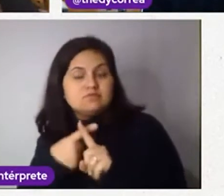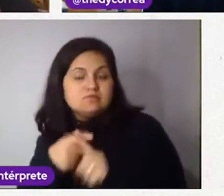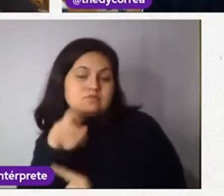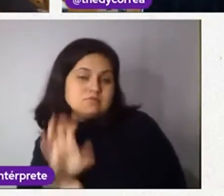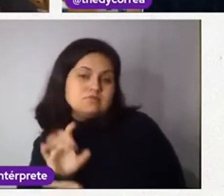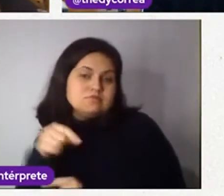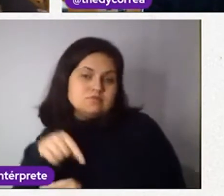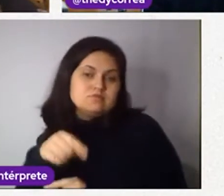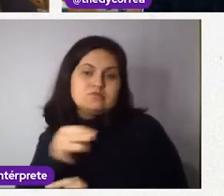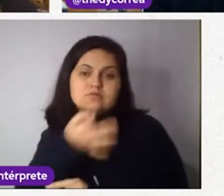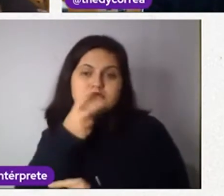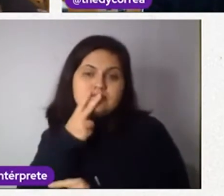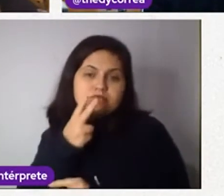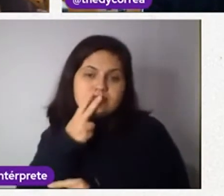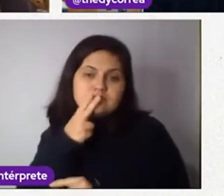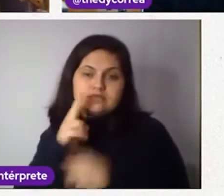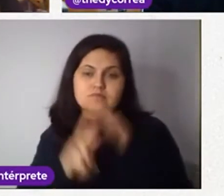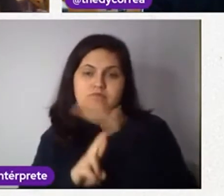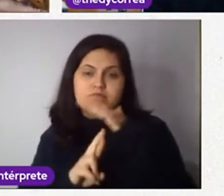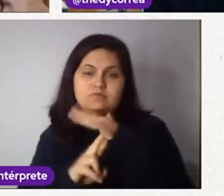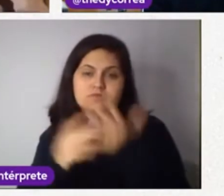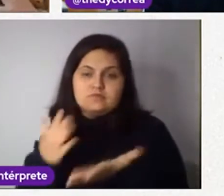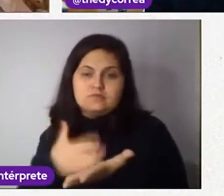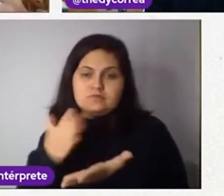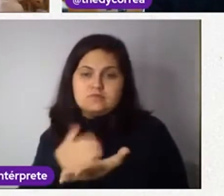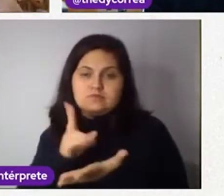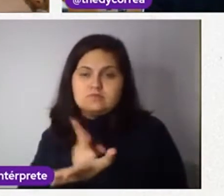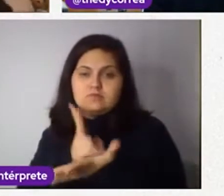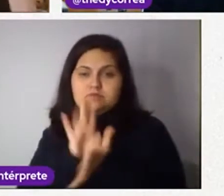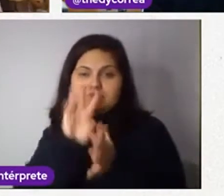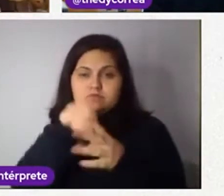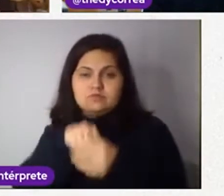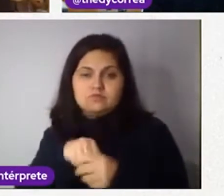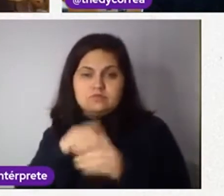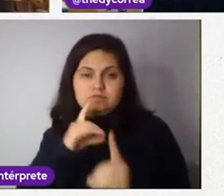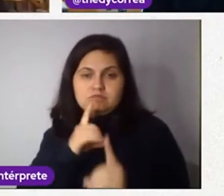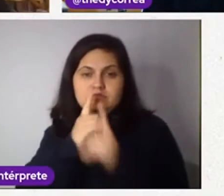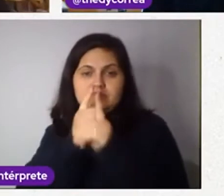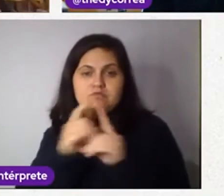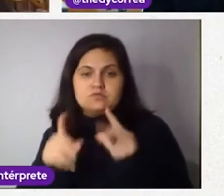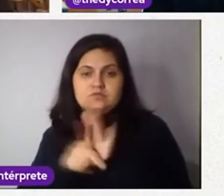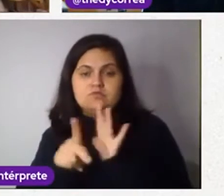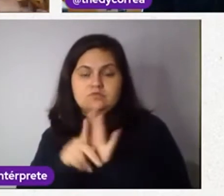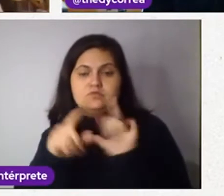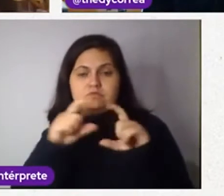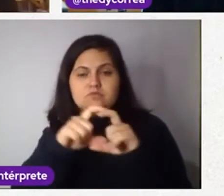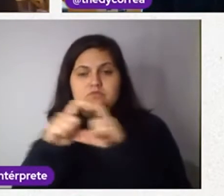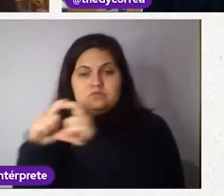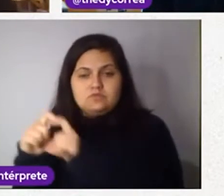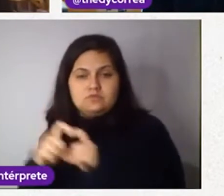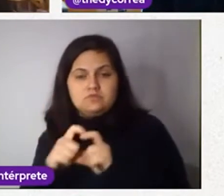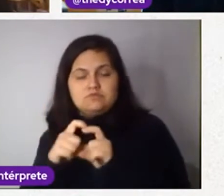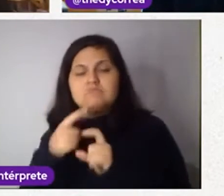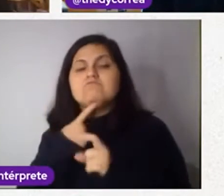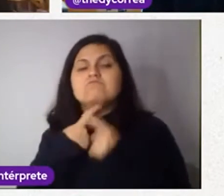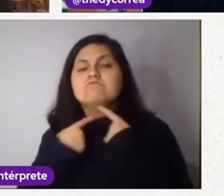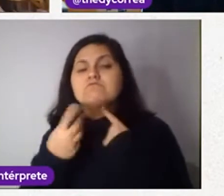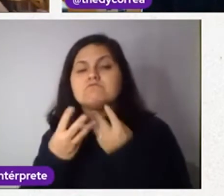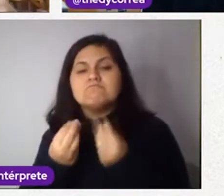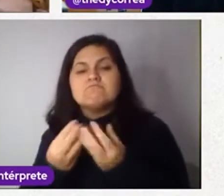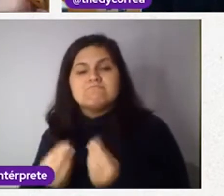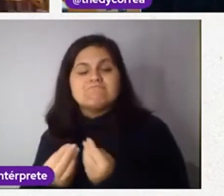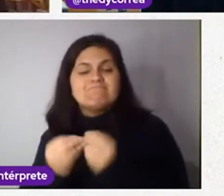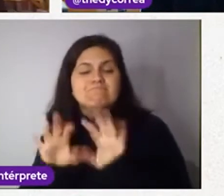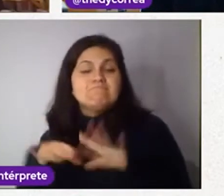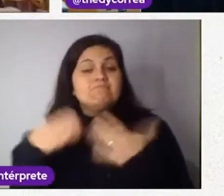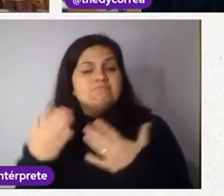aqui em Santa Cruz, a Feira do Livro, ela sempre tem dentro da feira um encontro de quadrinistas e fãs de HQs, assim. Então a